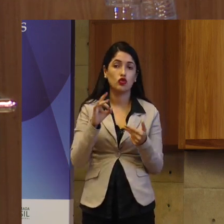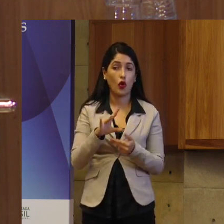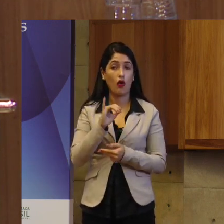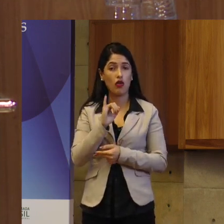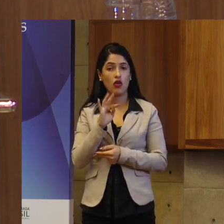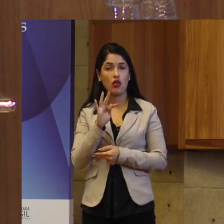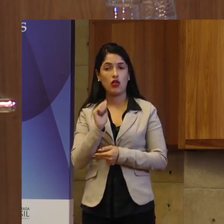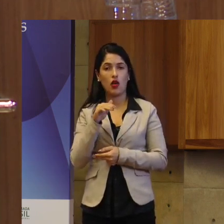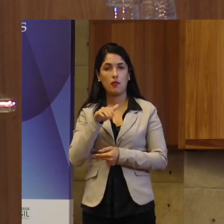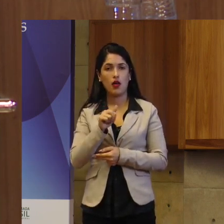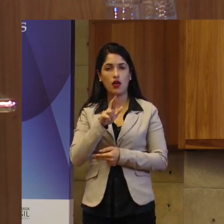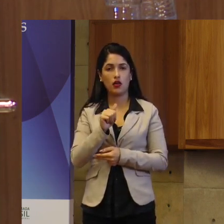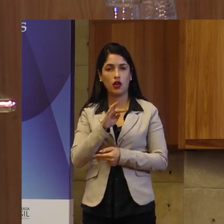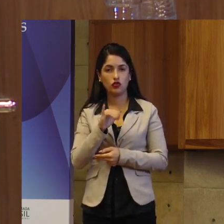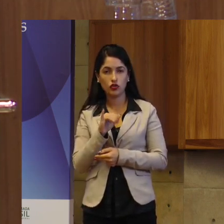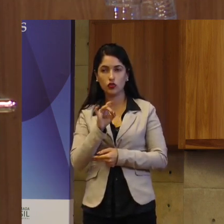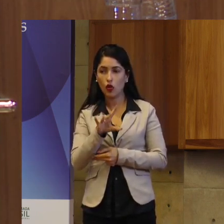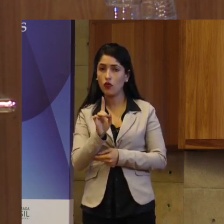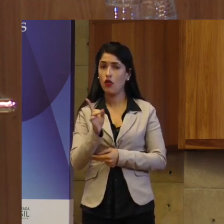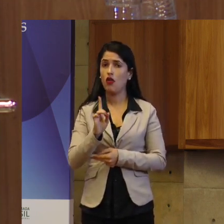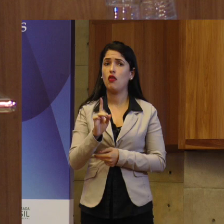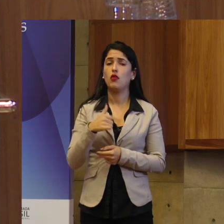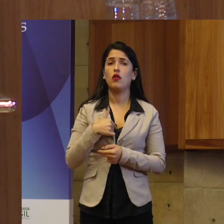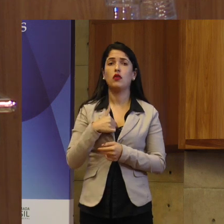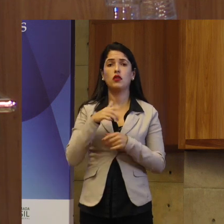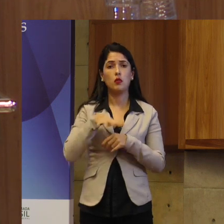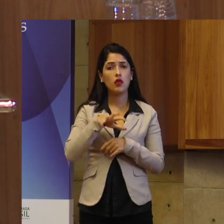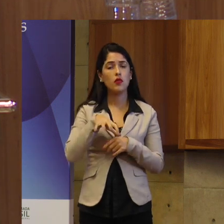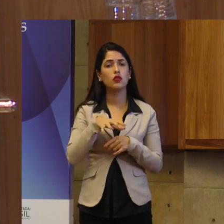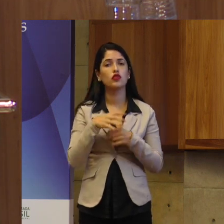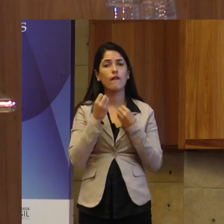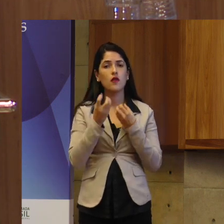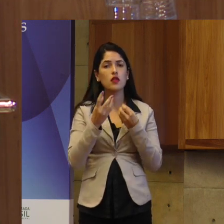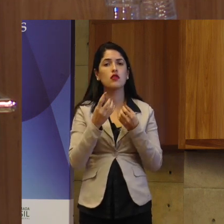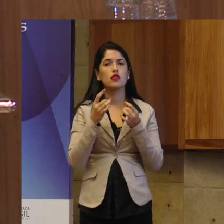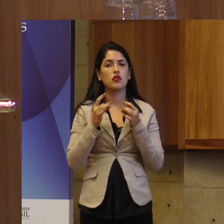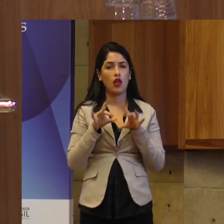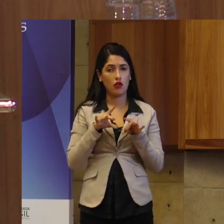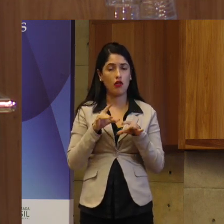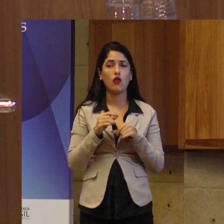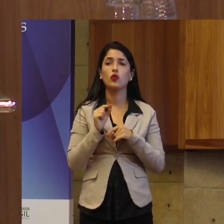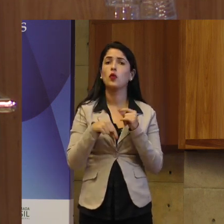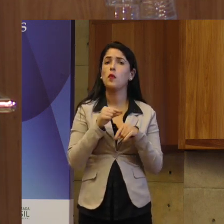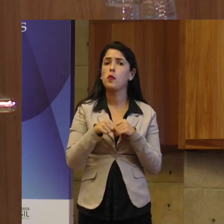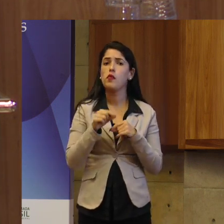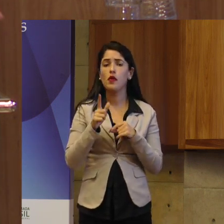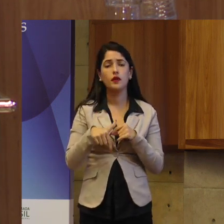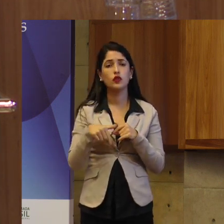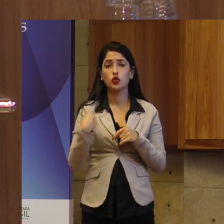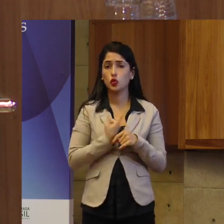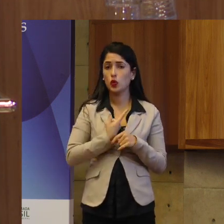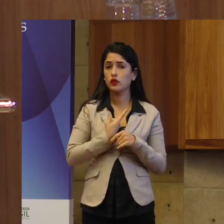né? Itamaraty, o Departamento de Promoção Tecnológica, antigo Departamento de Ciência e Tecnologia, basicamente a mesma coisa. Nós somos